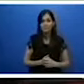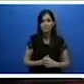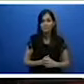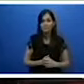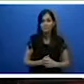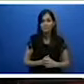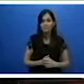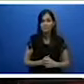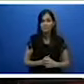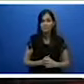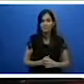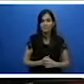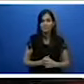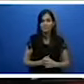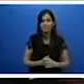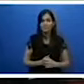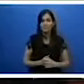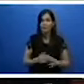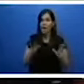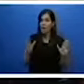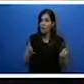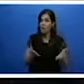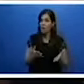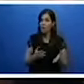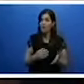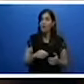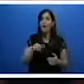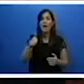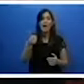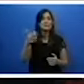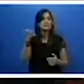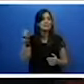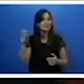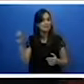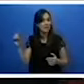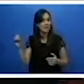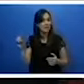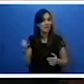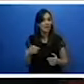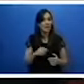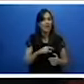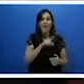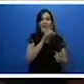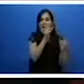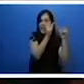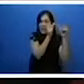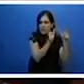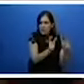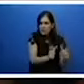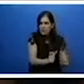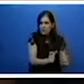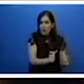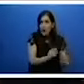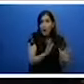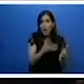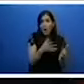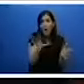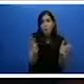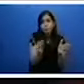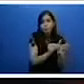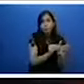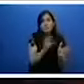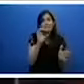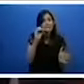34, 340. Por 100 é isso, só que eu vou colocar dessa vez dois zeros,